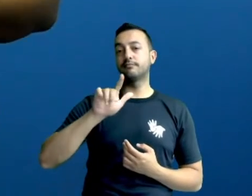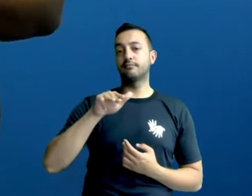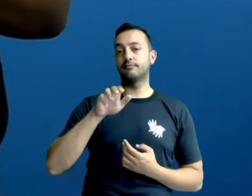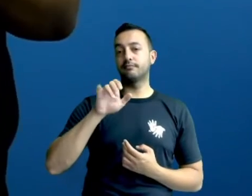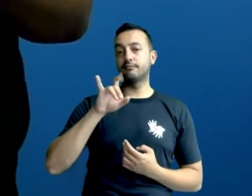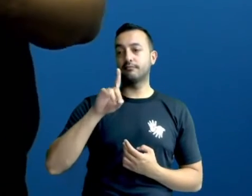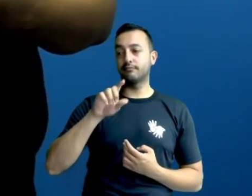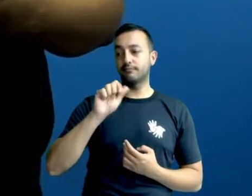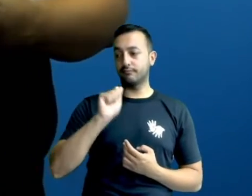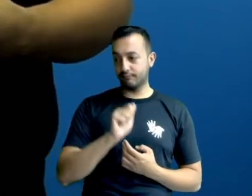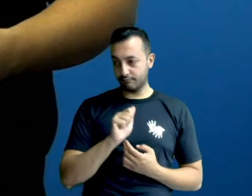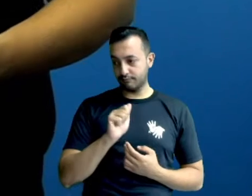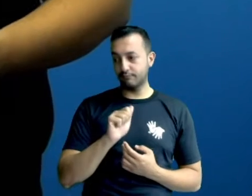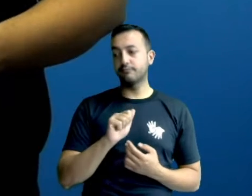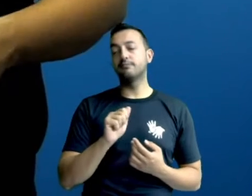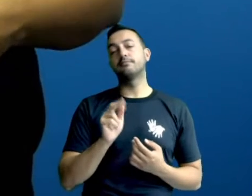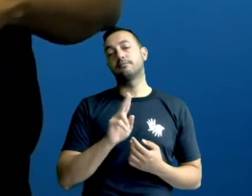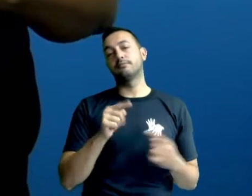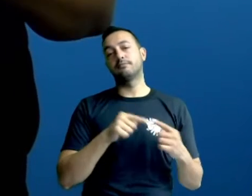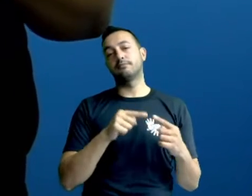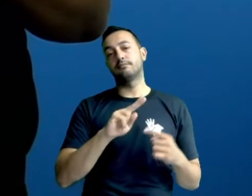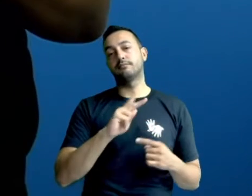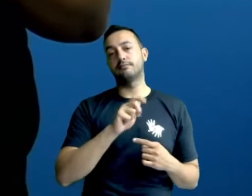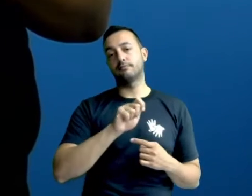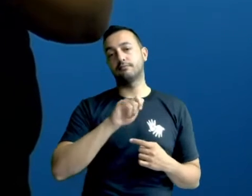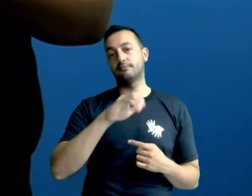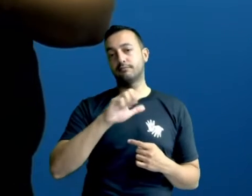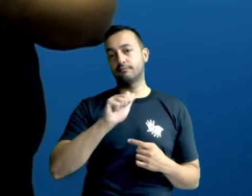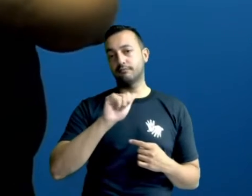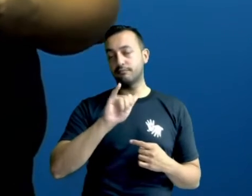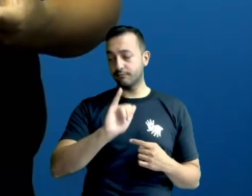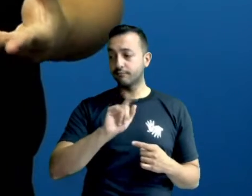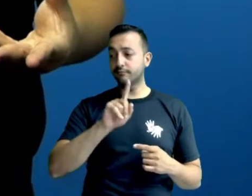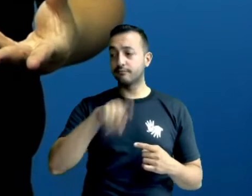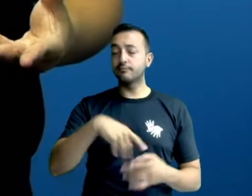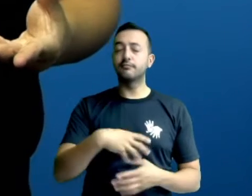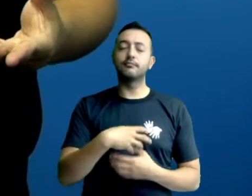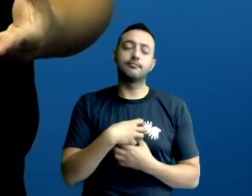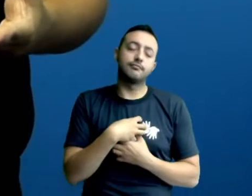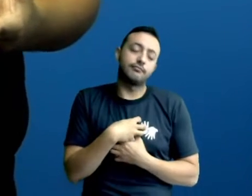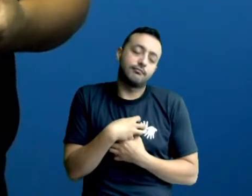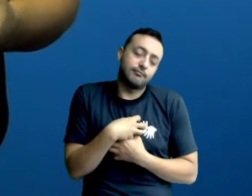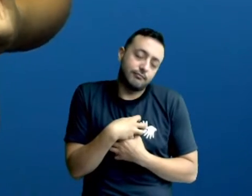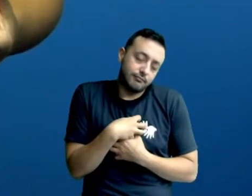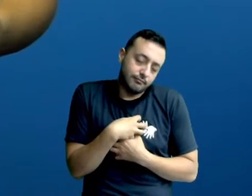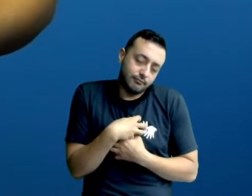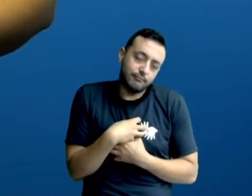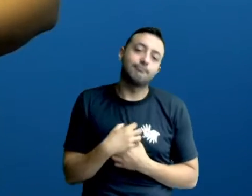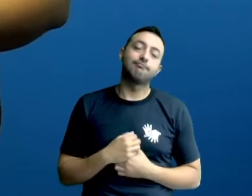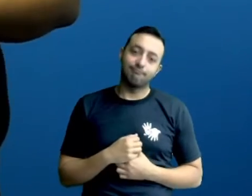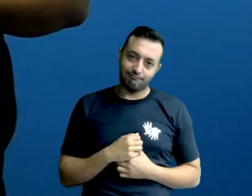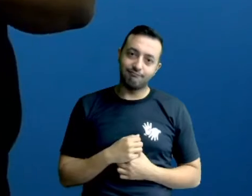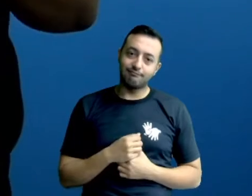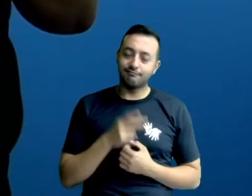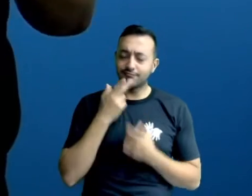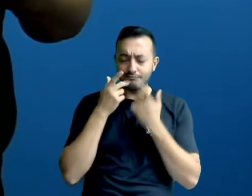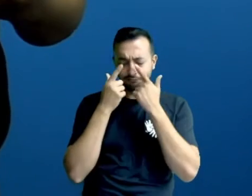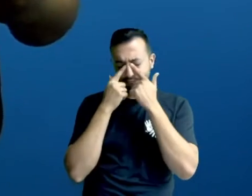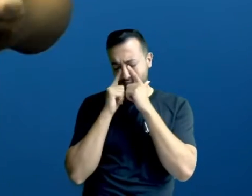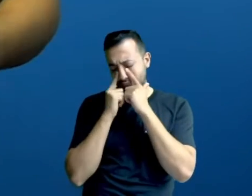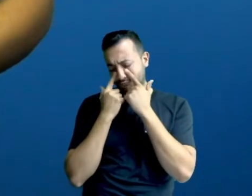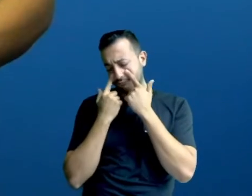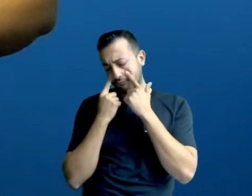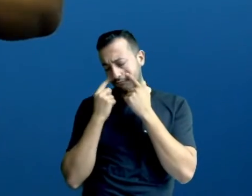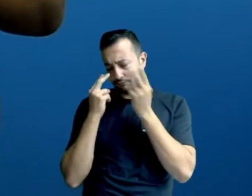um sentimentalismo, aquele caráter sentimental. A gente pode ver muito bem, chorou, seu